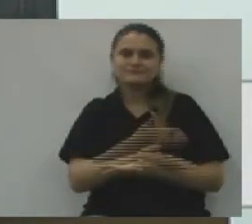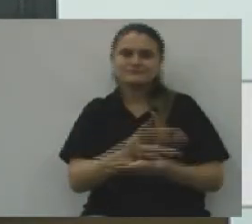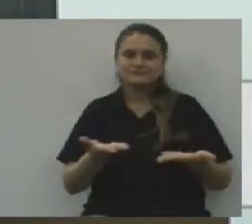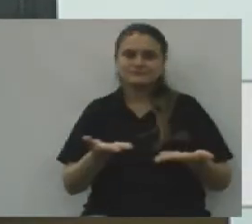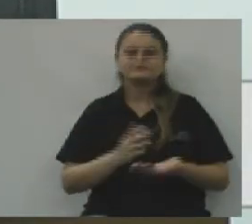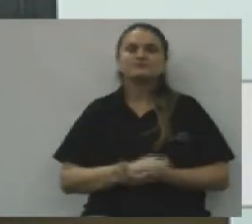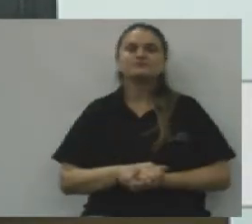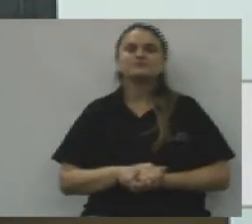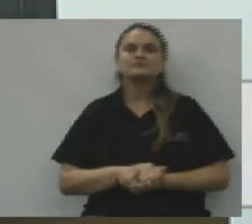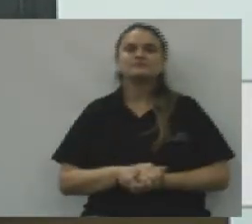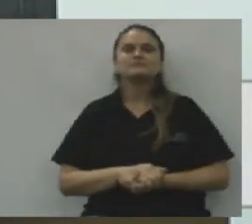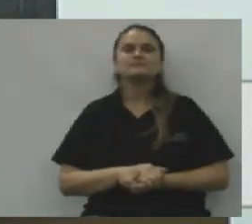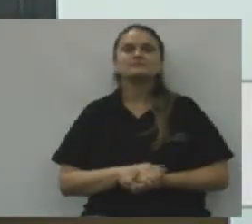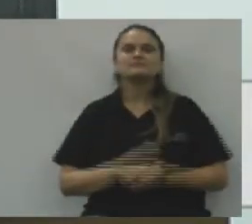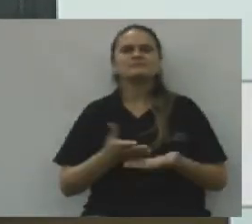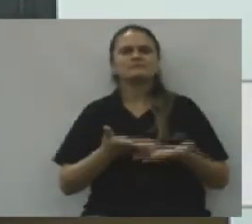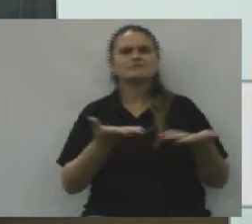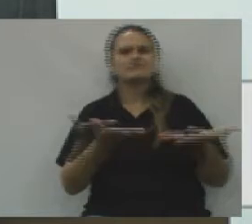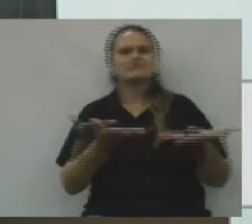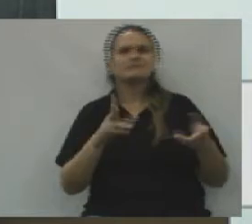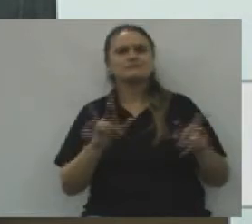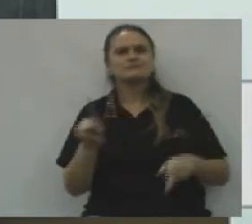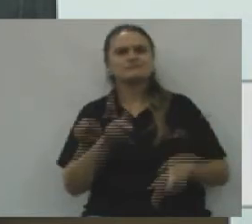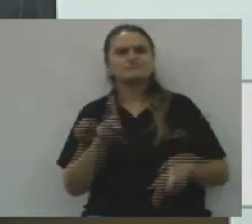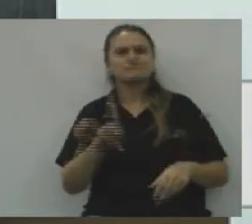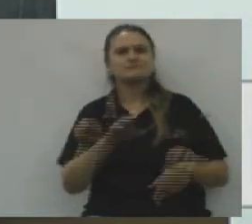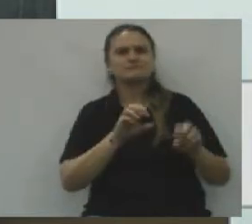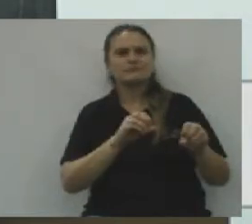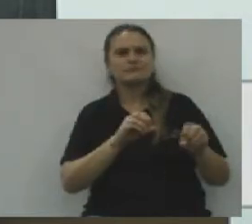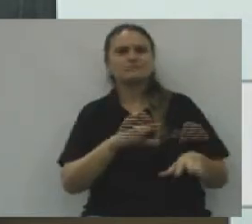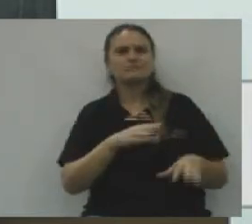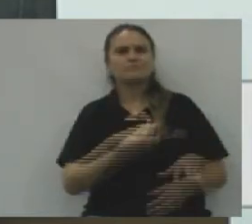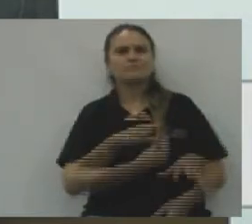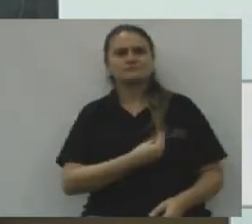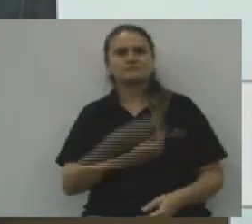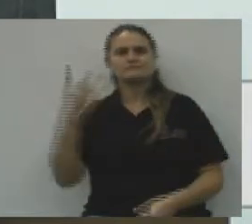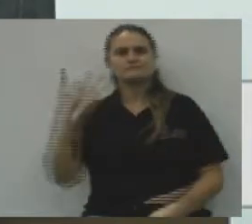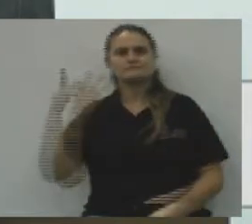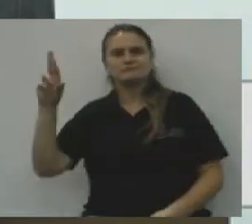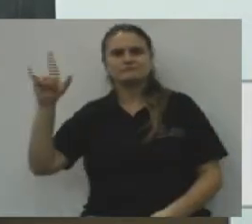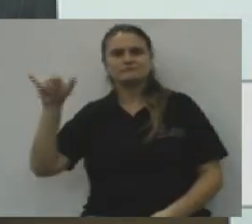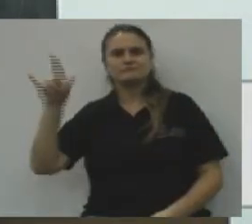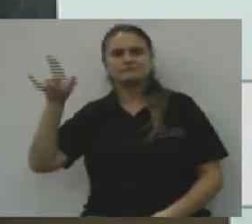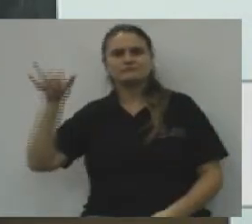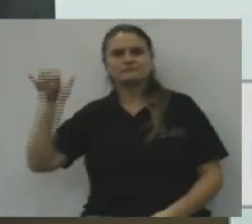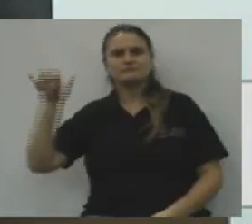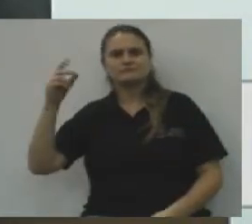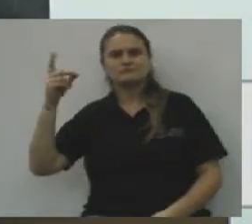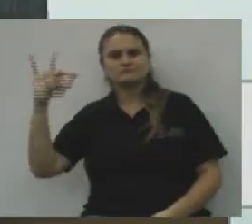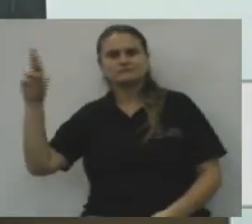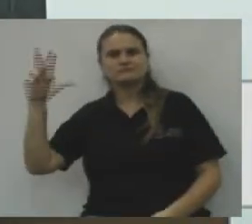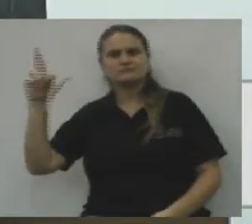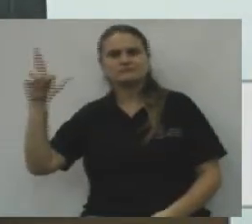os educadores presentes, Dr. Júlio, Dr. Carlos, na discussão agora